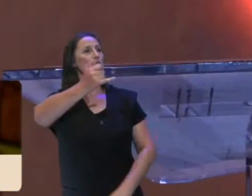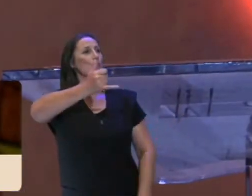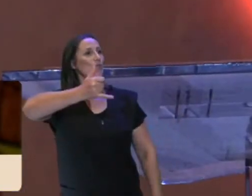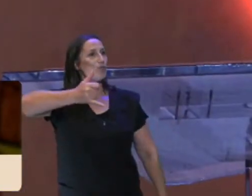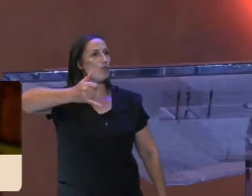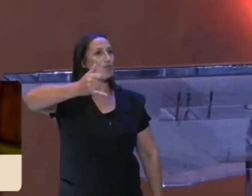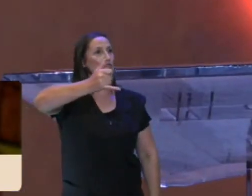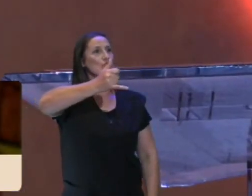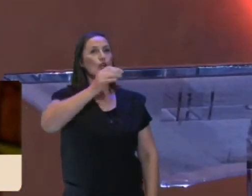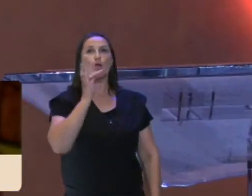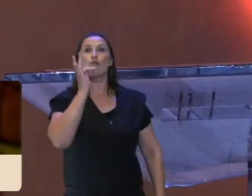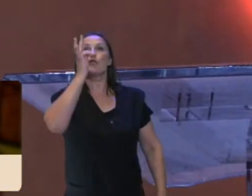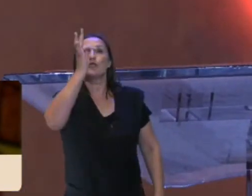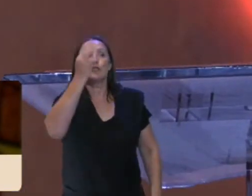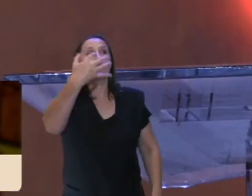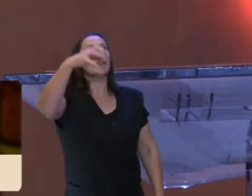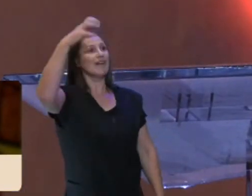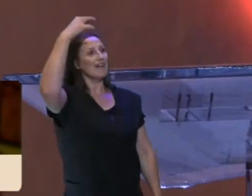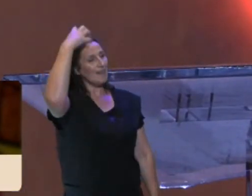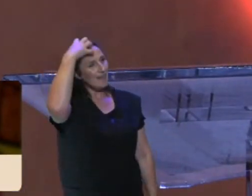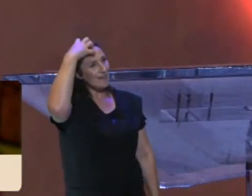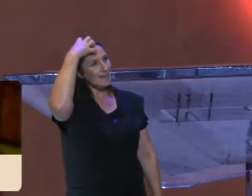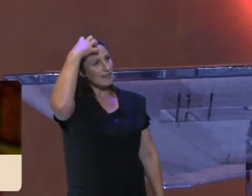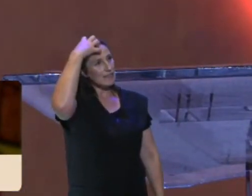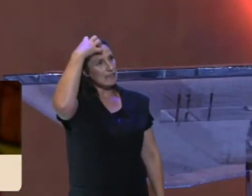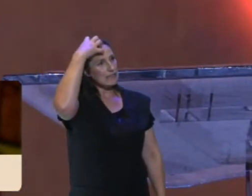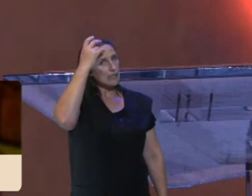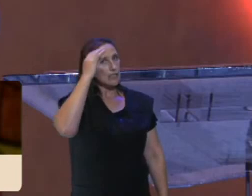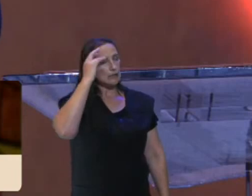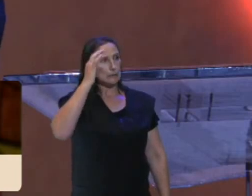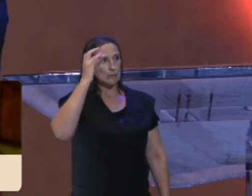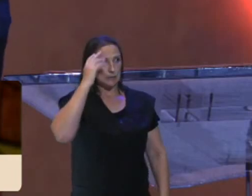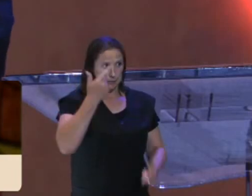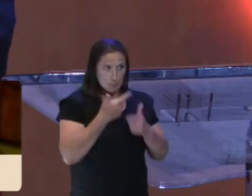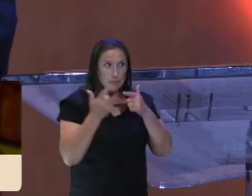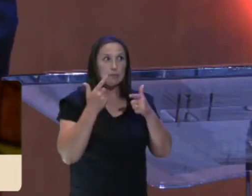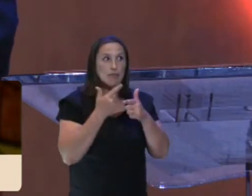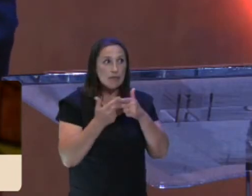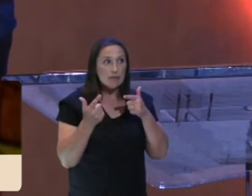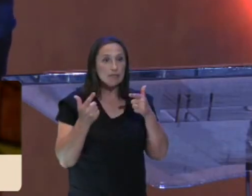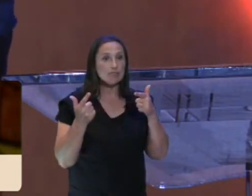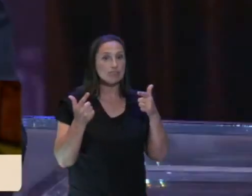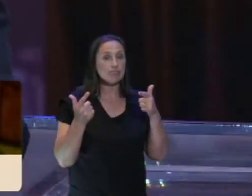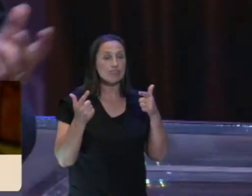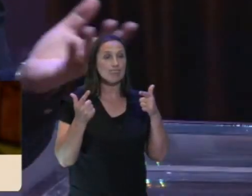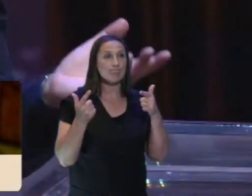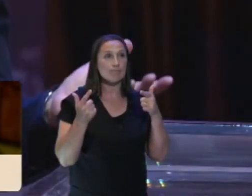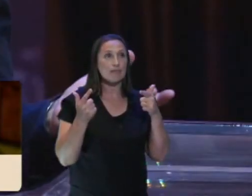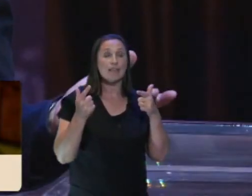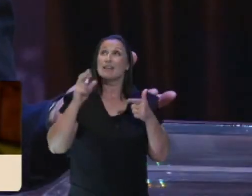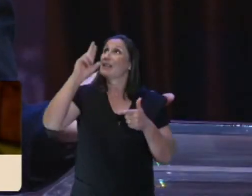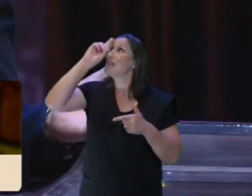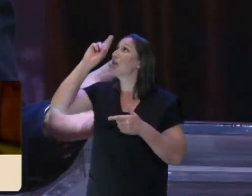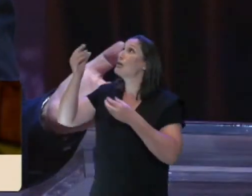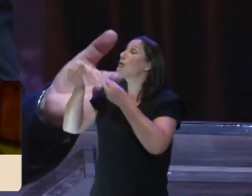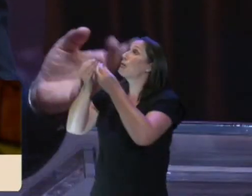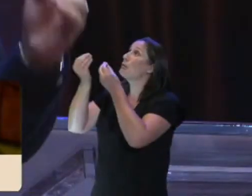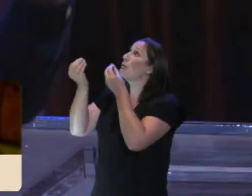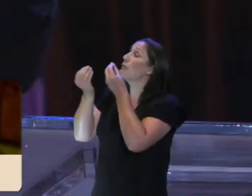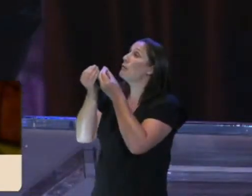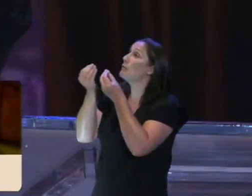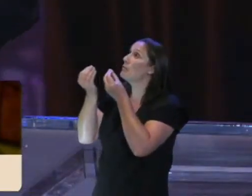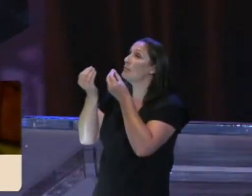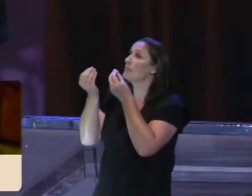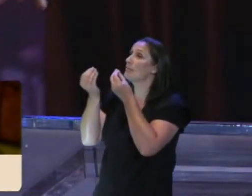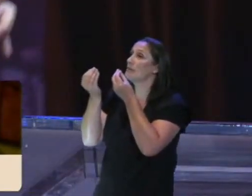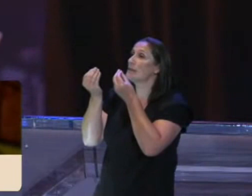ser rei no lugar do rei. Imagina a encrenca. Senhor, como é que eu vou fazer isso? E